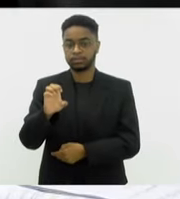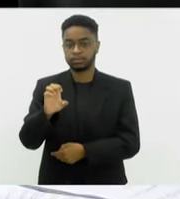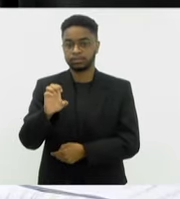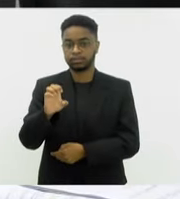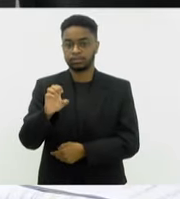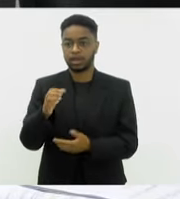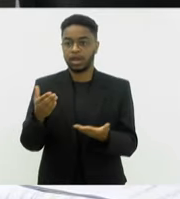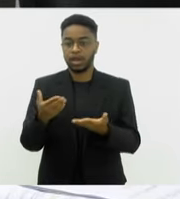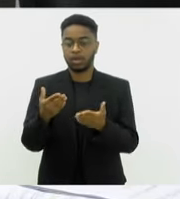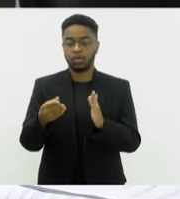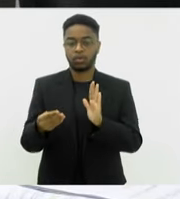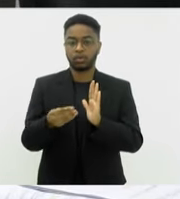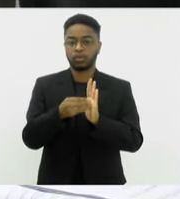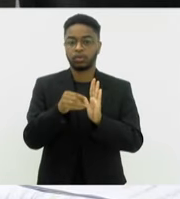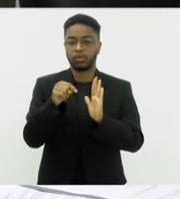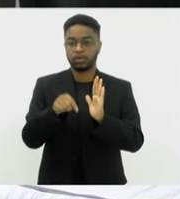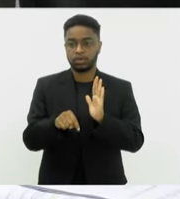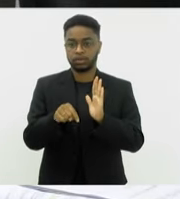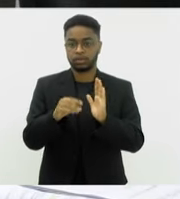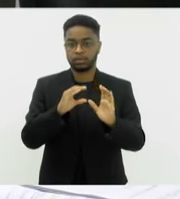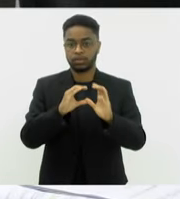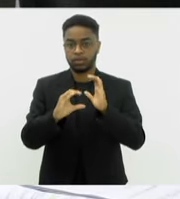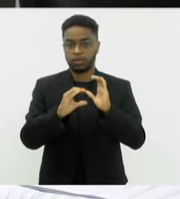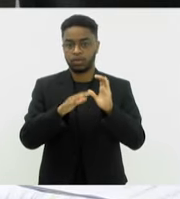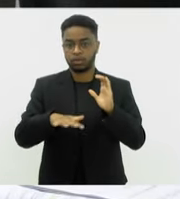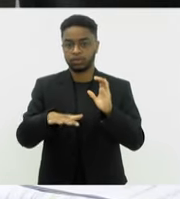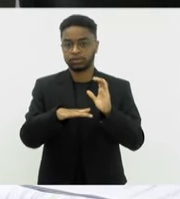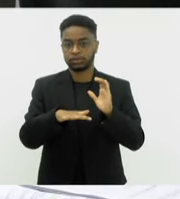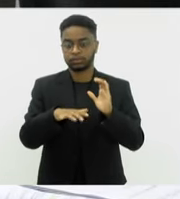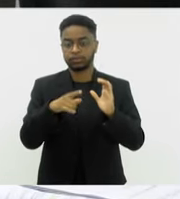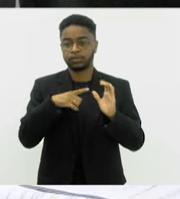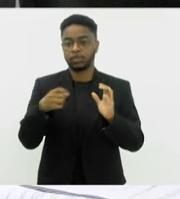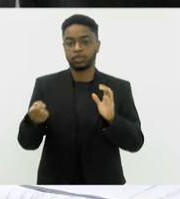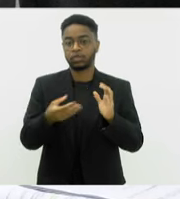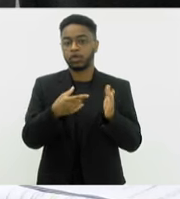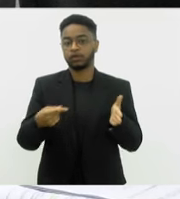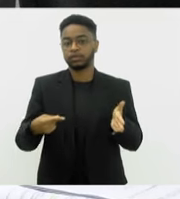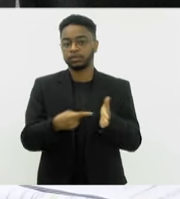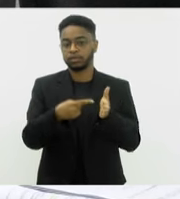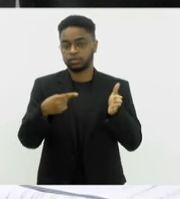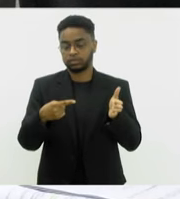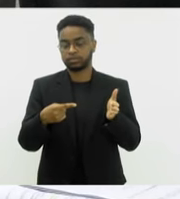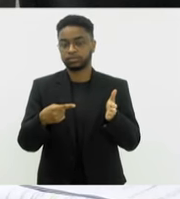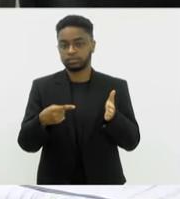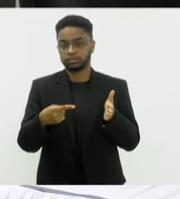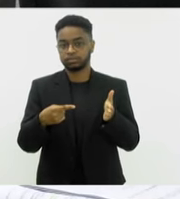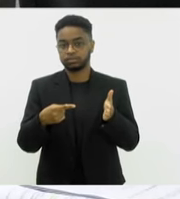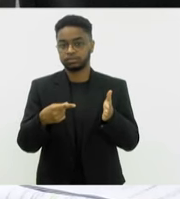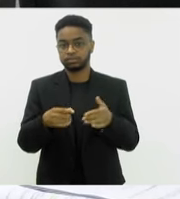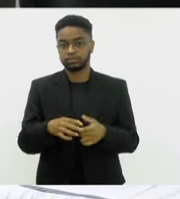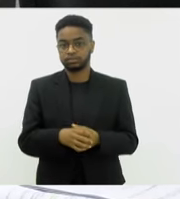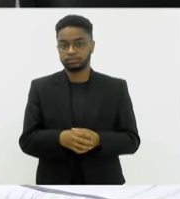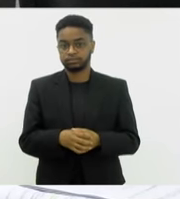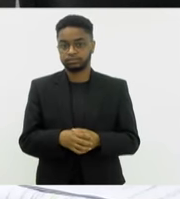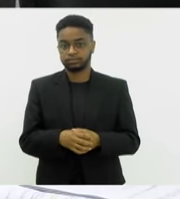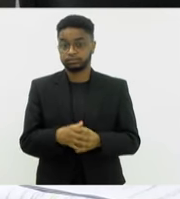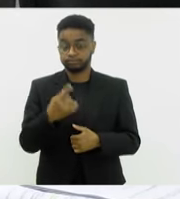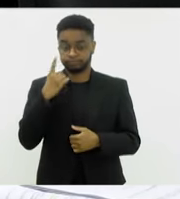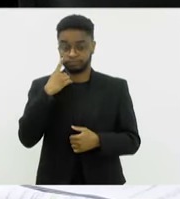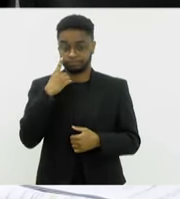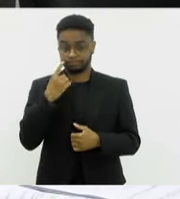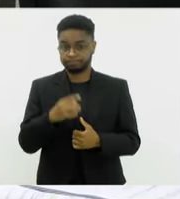de chegar aqui pelos canais de comunicação novas denúncias. Olha que loucura.